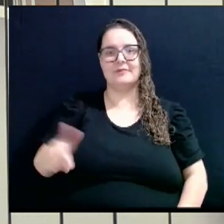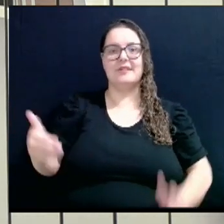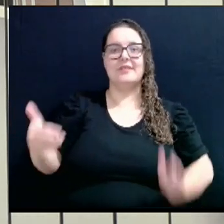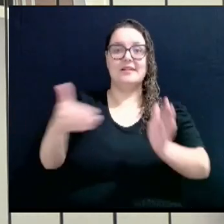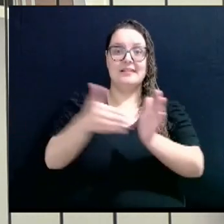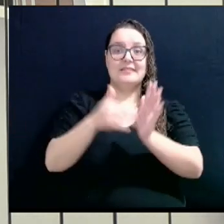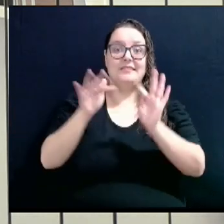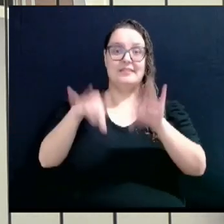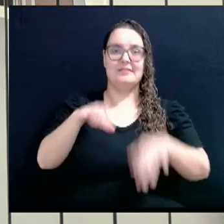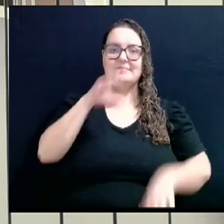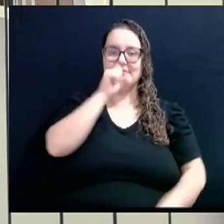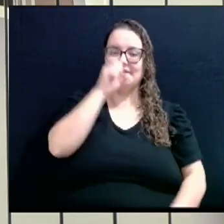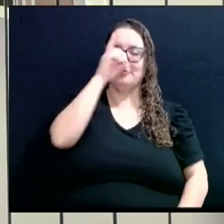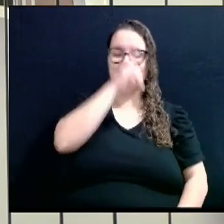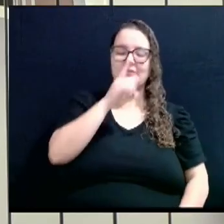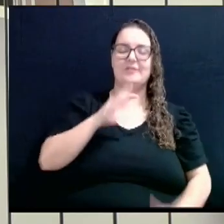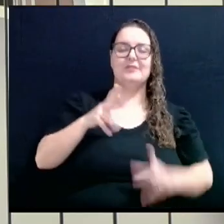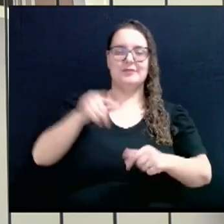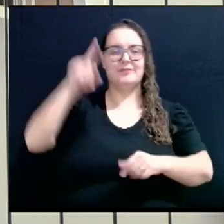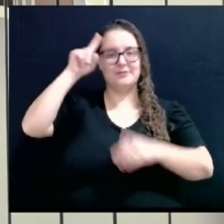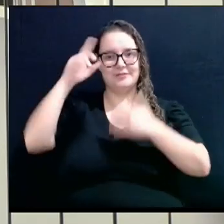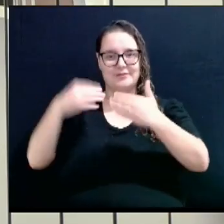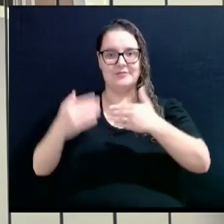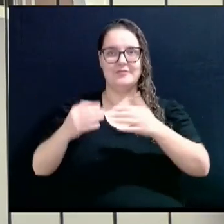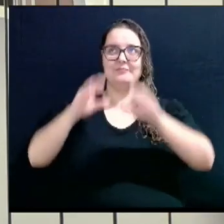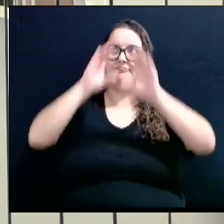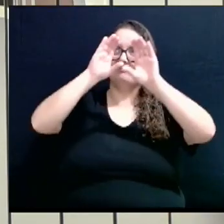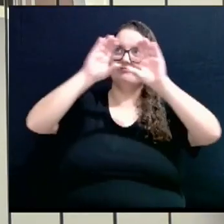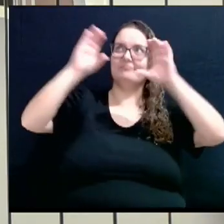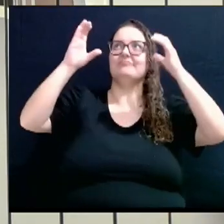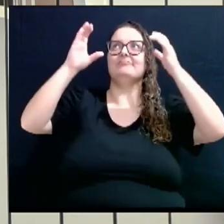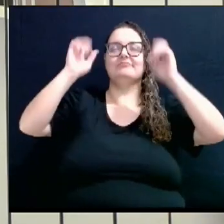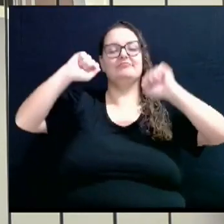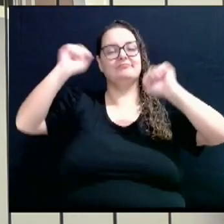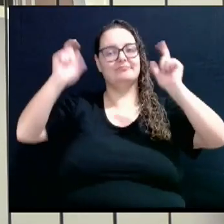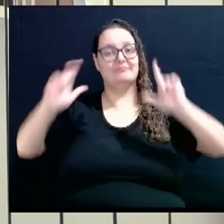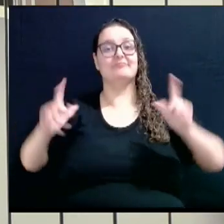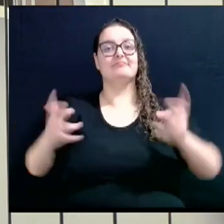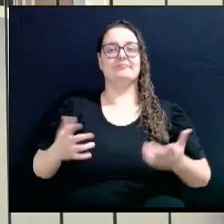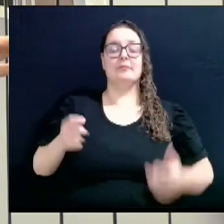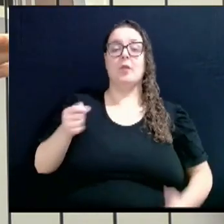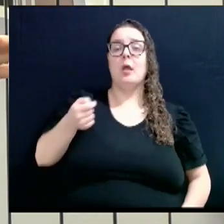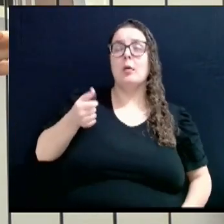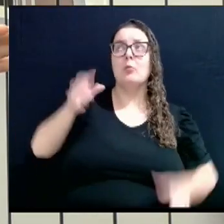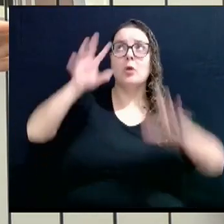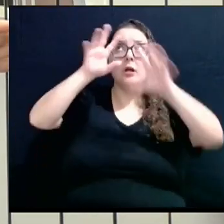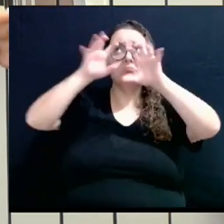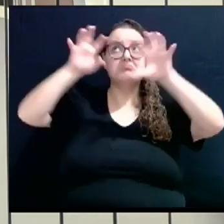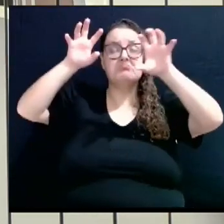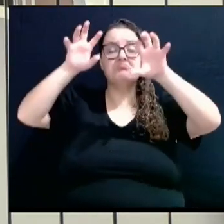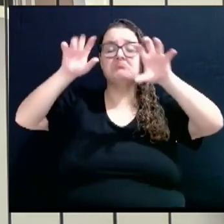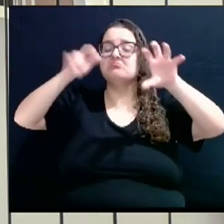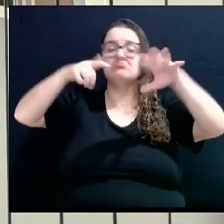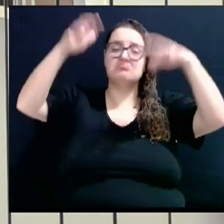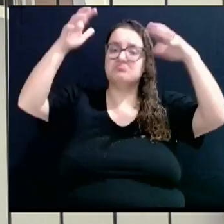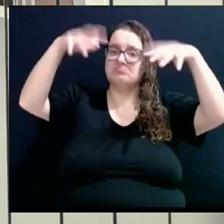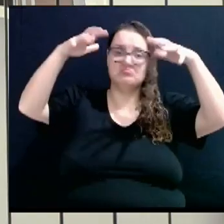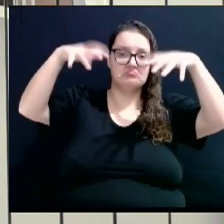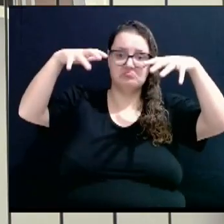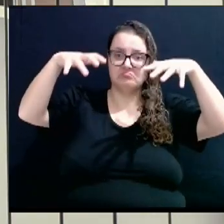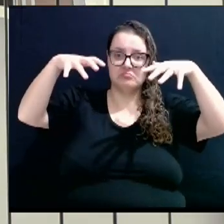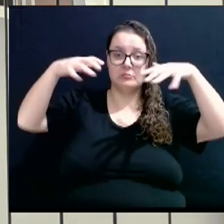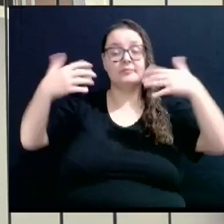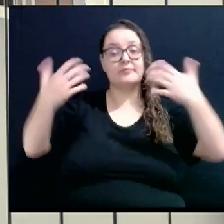semana. Todos os dias de tempo firme, céu azul, pouca nebulosidade, não tem previsão de chuva. Então, para